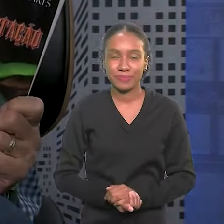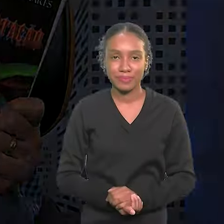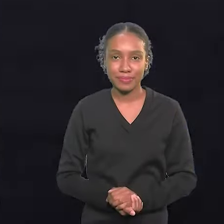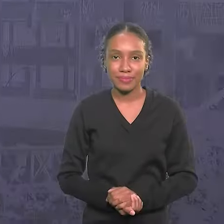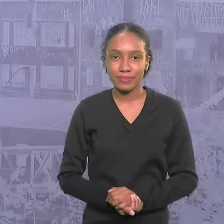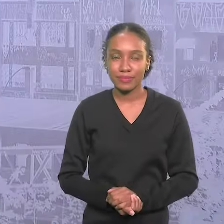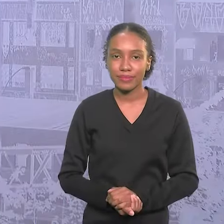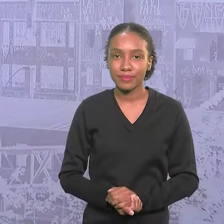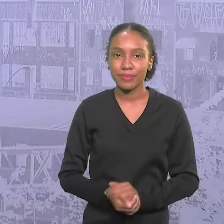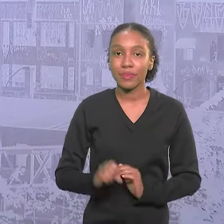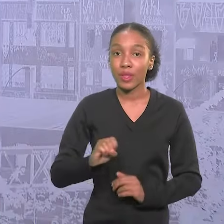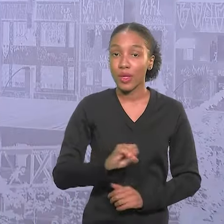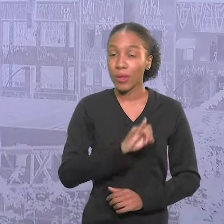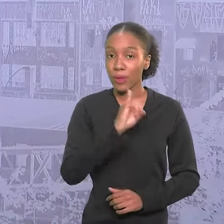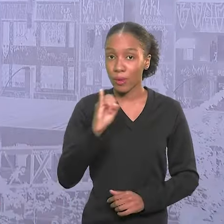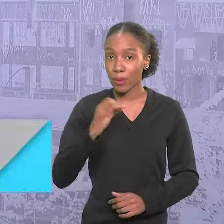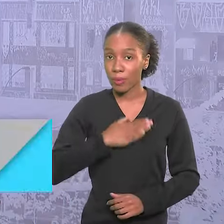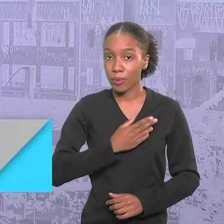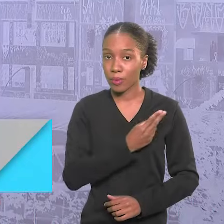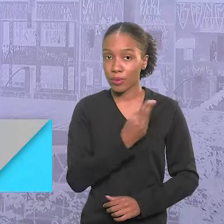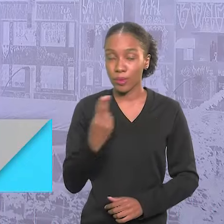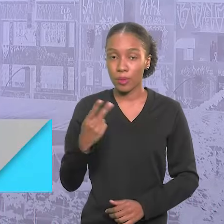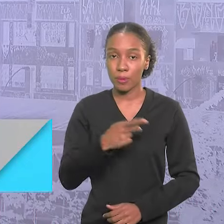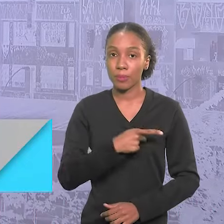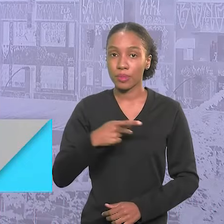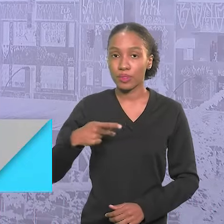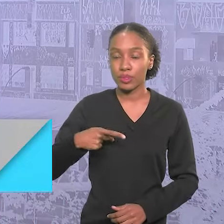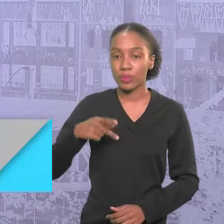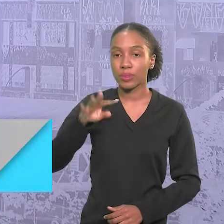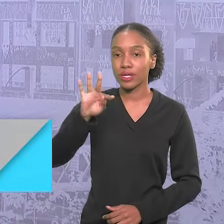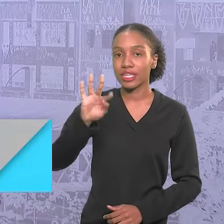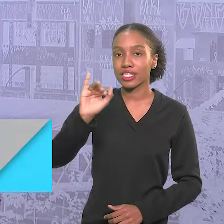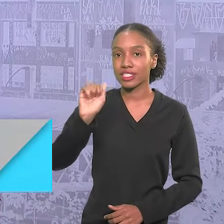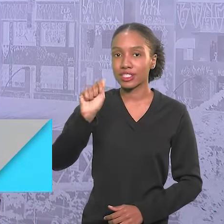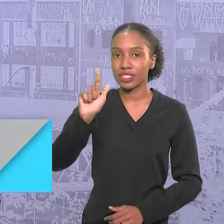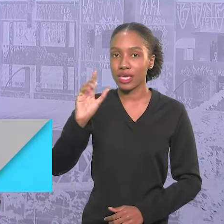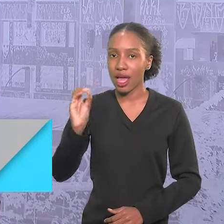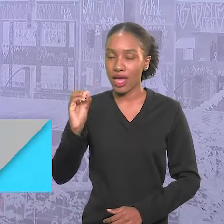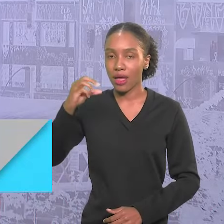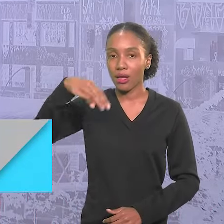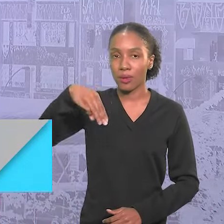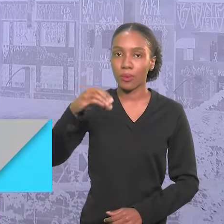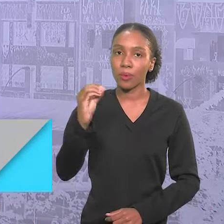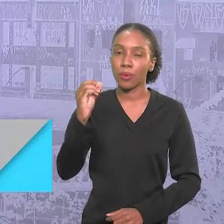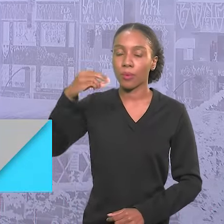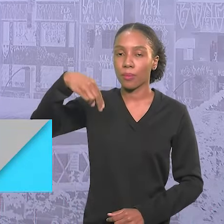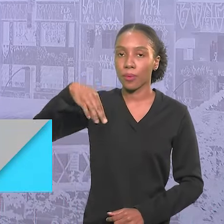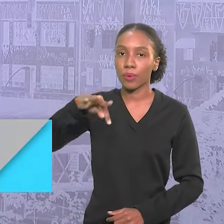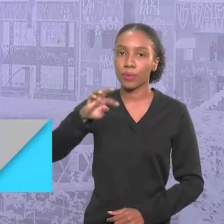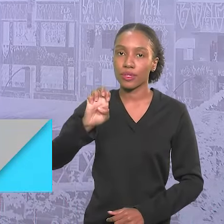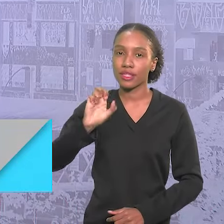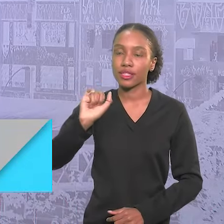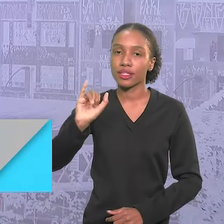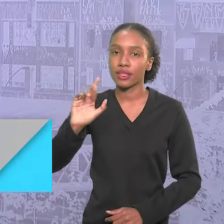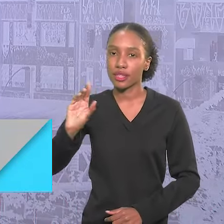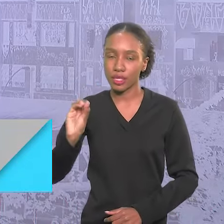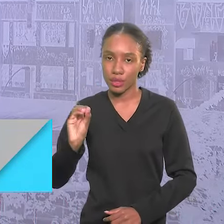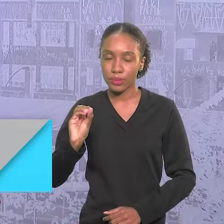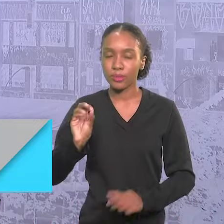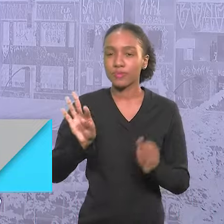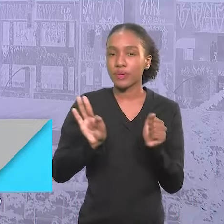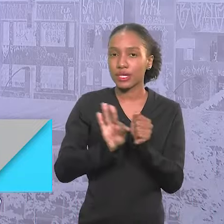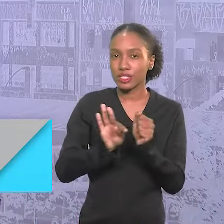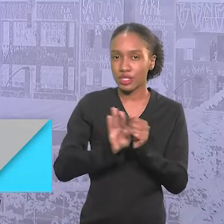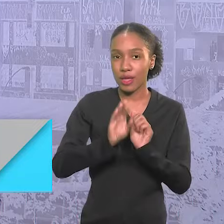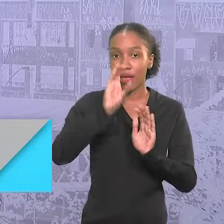você o Olá eu sou pastor Tiago Monteiro quero compartilhar com você agora um texto do livro de Tiago